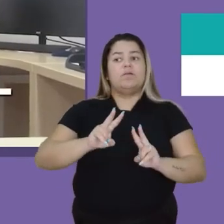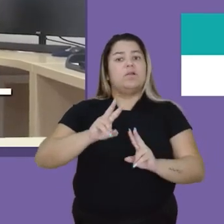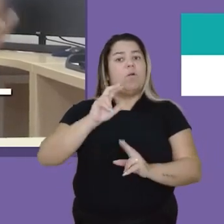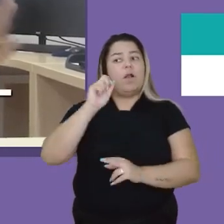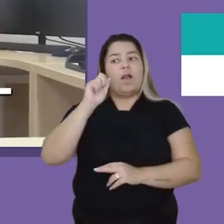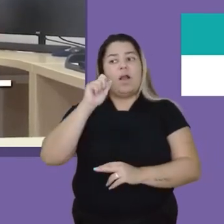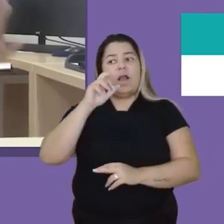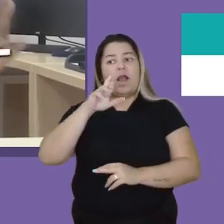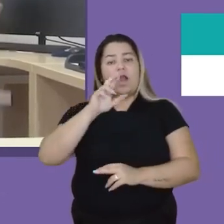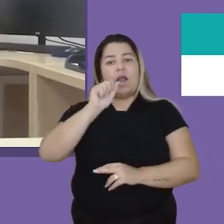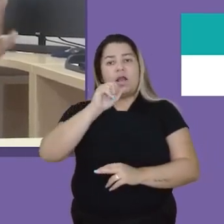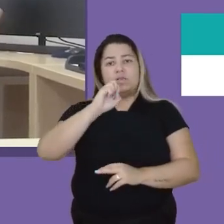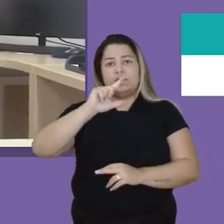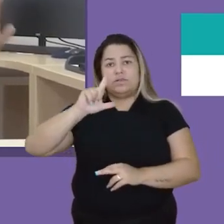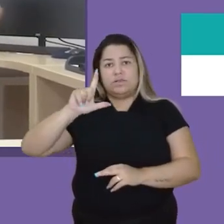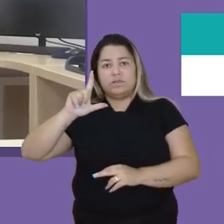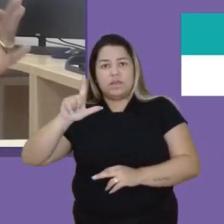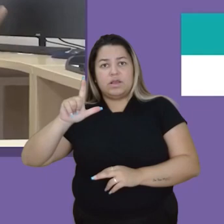racial, que foi